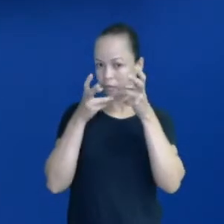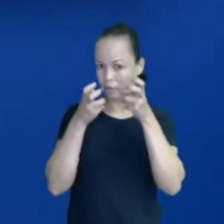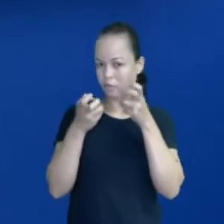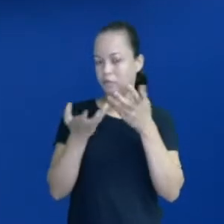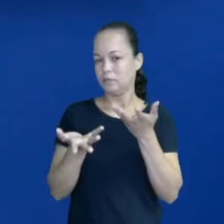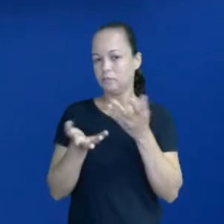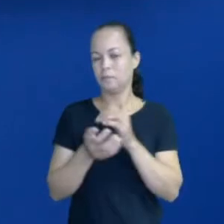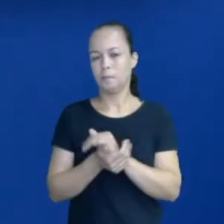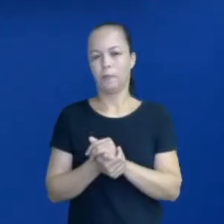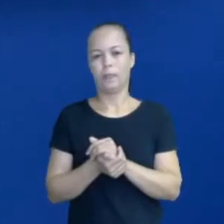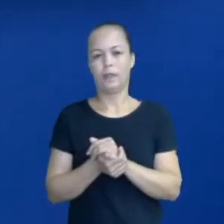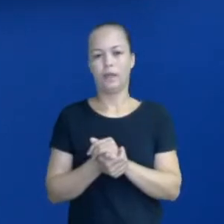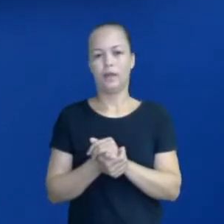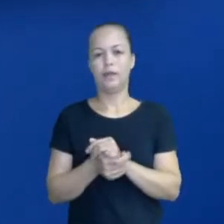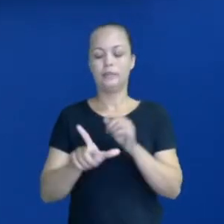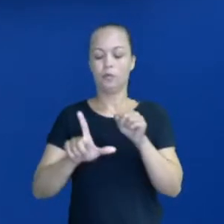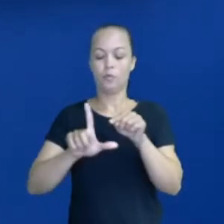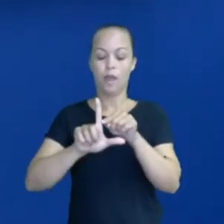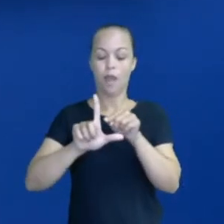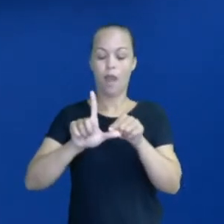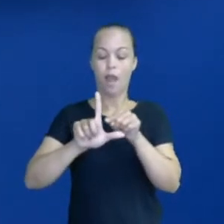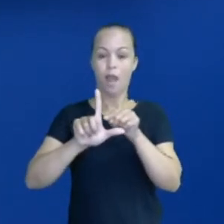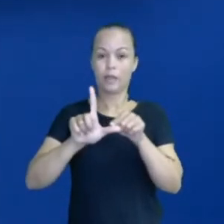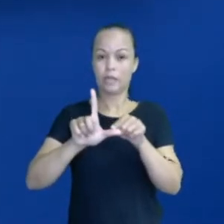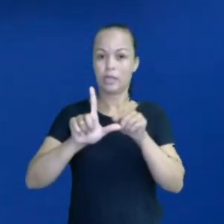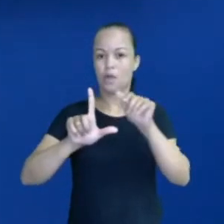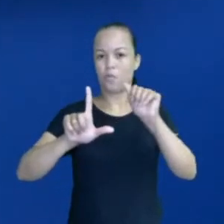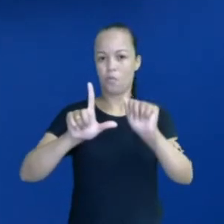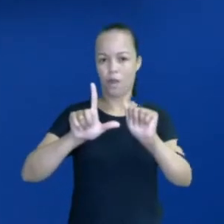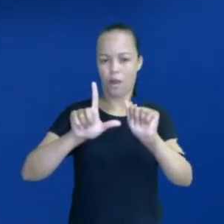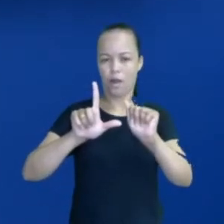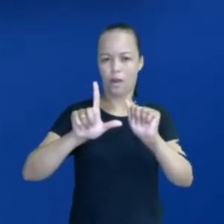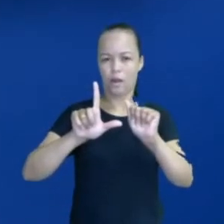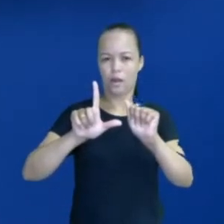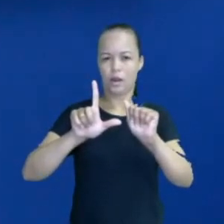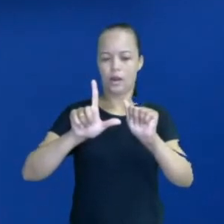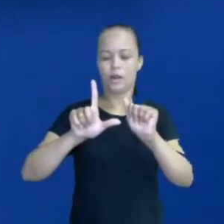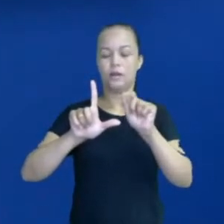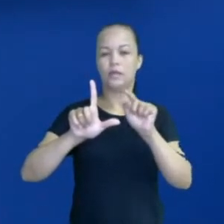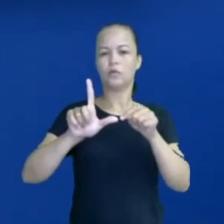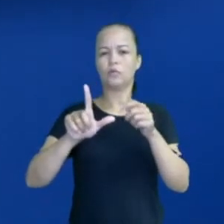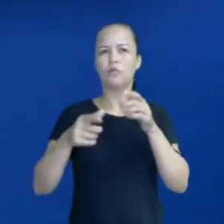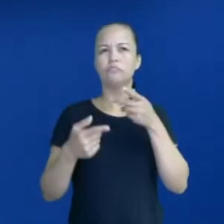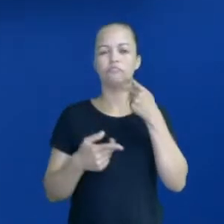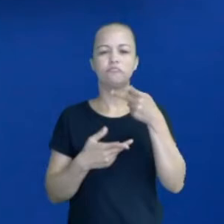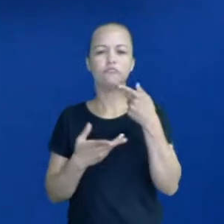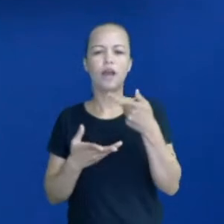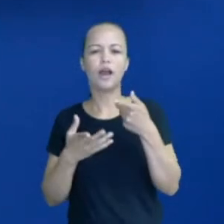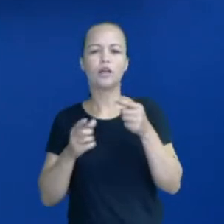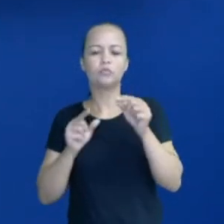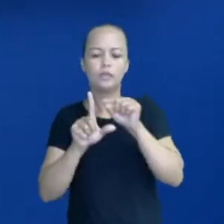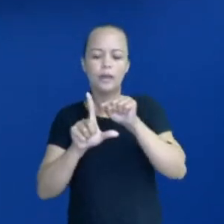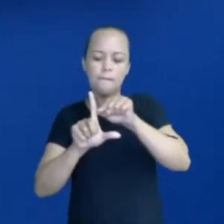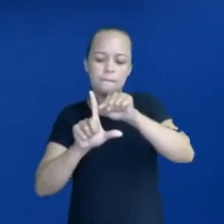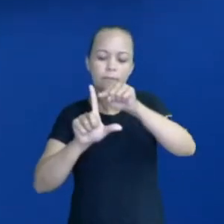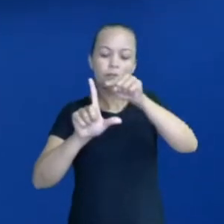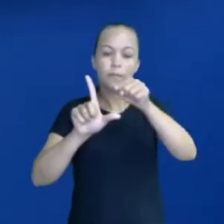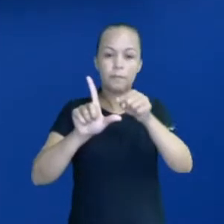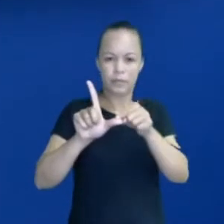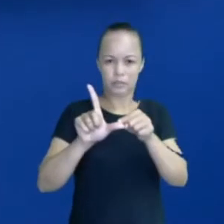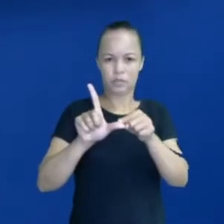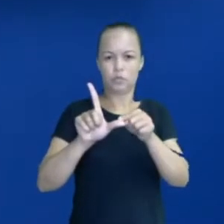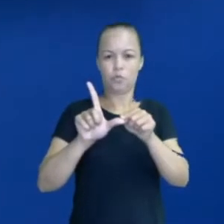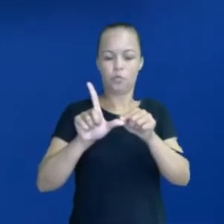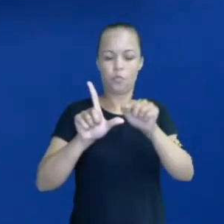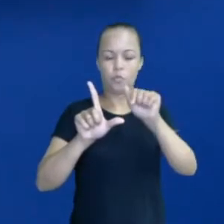nisso. Então, aqui é o ponto A. Mas quando eu trato dessa dimensão do ângulo, eu trago com